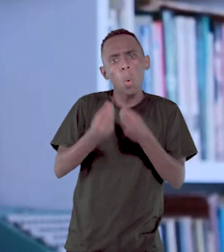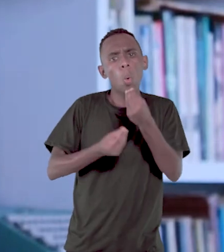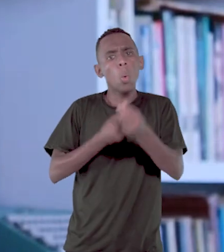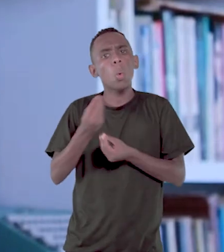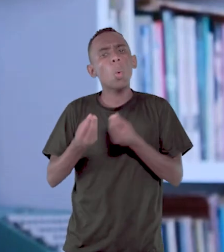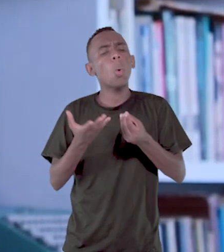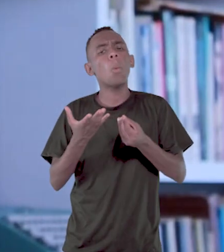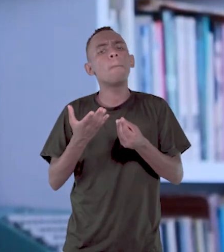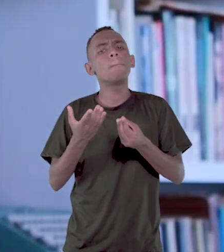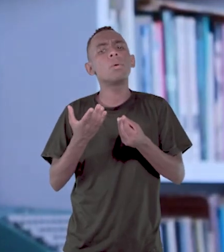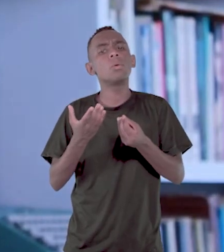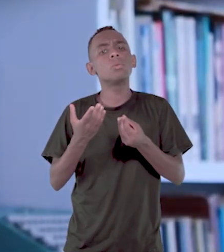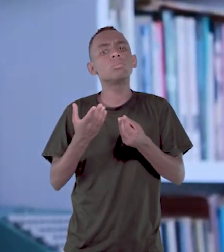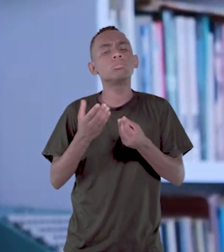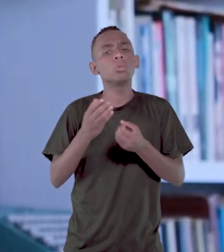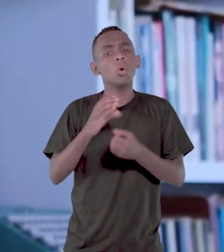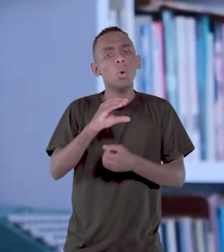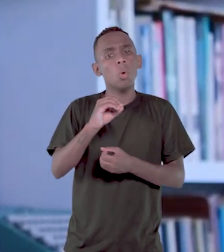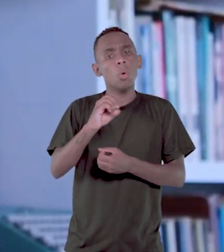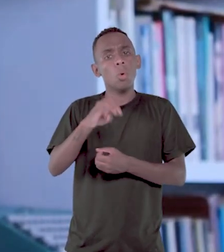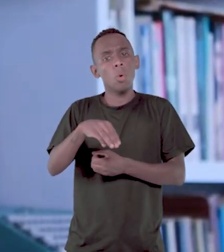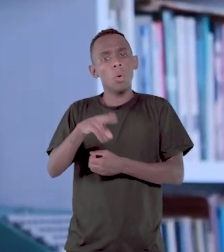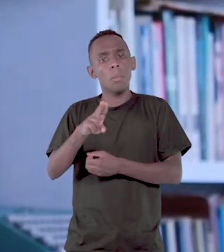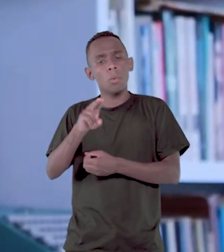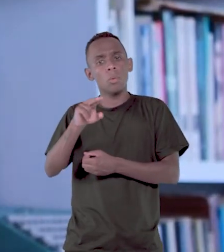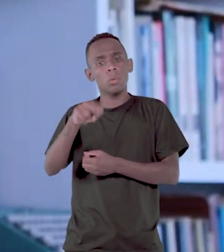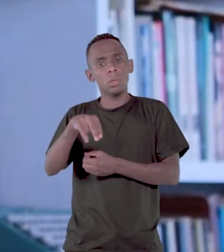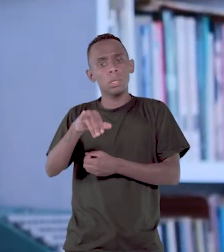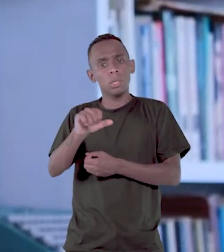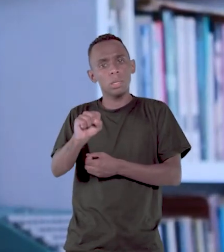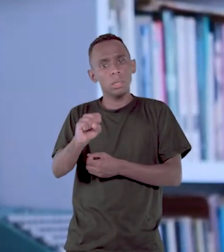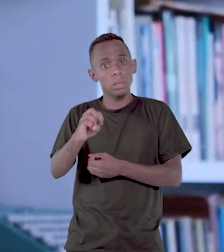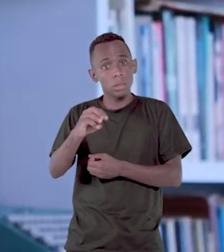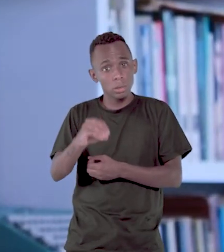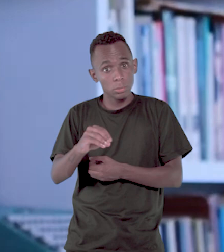Mas em que medida o comunismo, como forma de